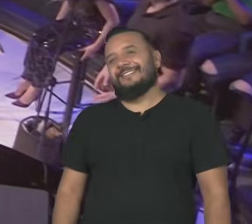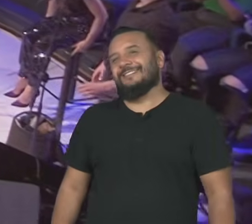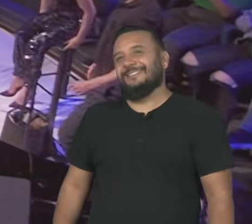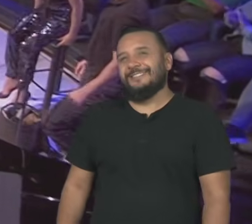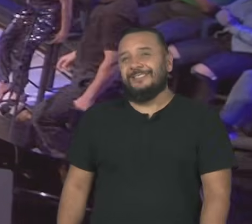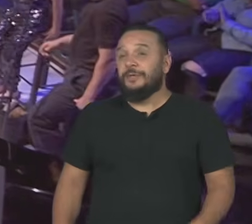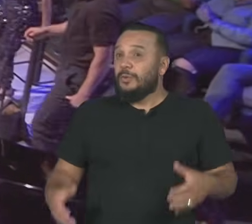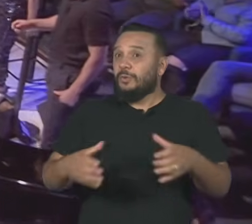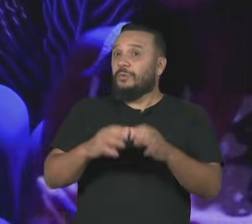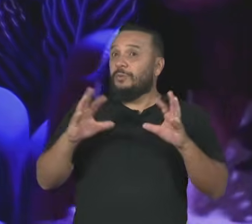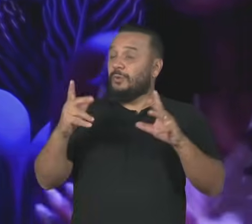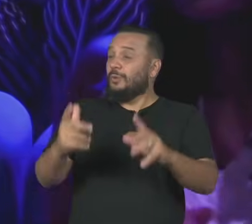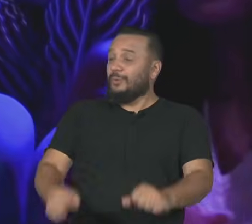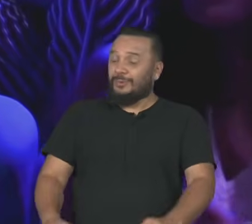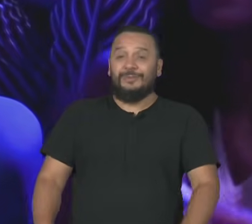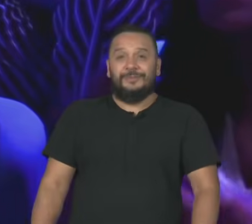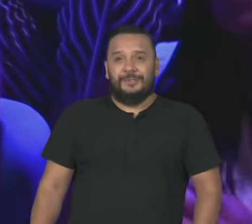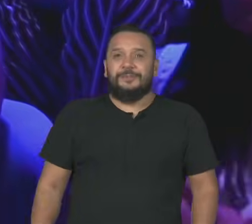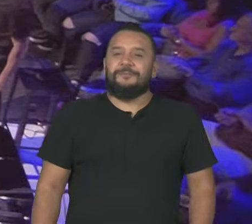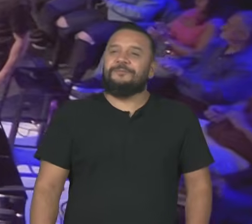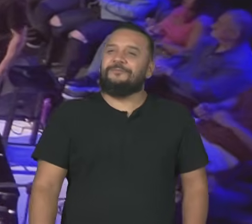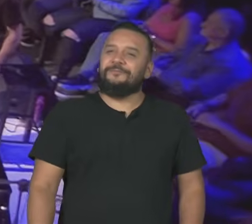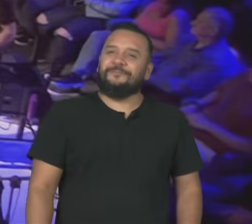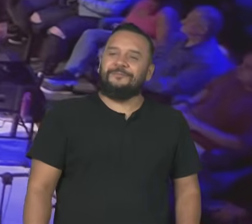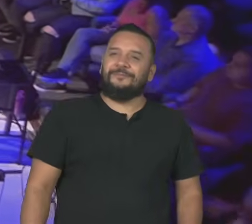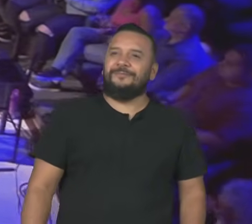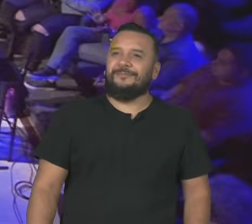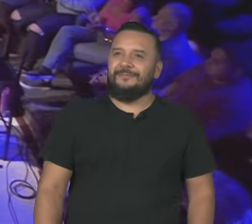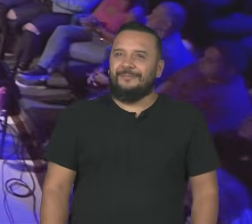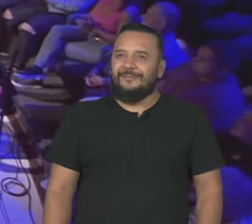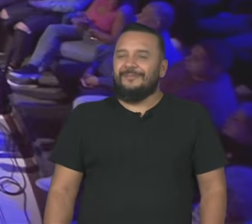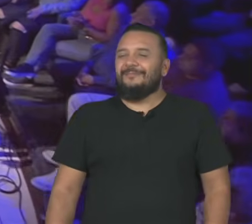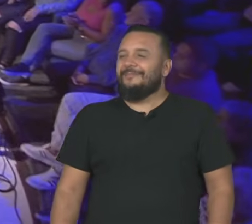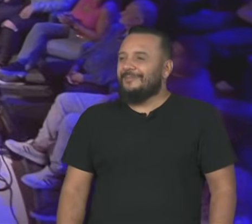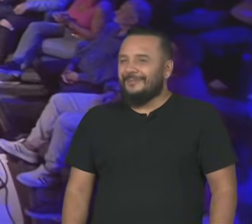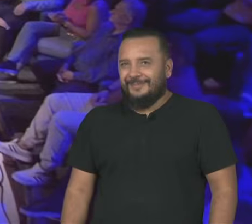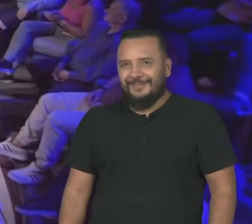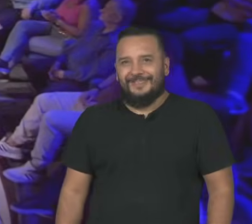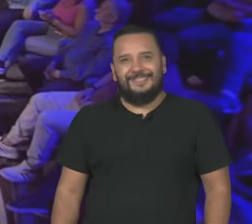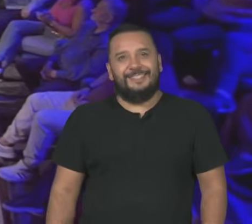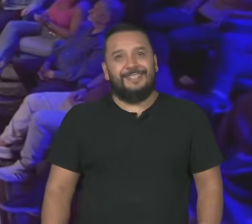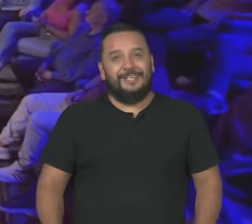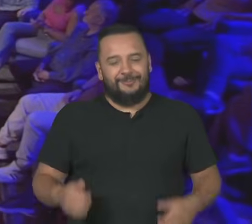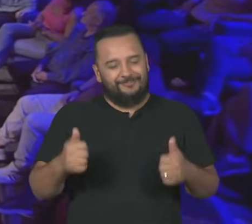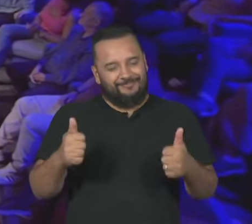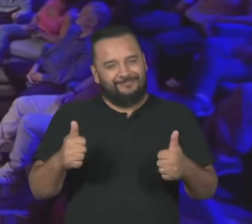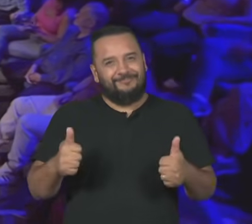Vamos com a banda toda agora? Banda toda, vamos lá. Ah, agora sim.